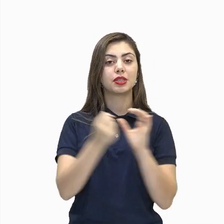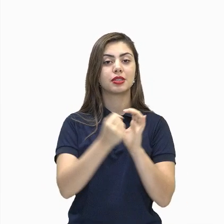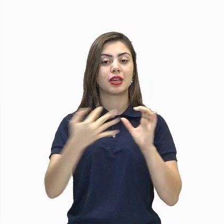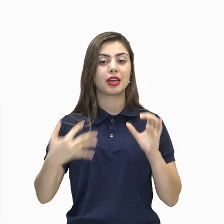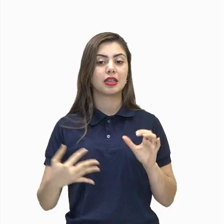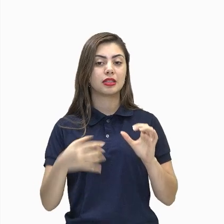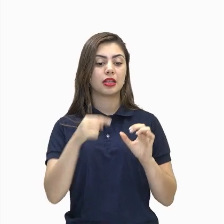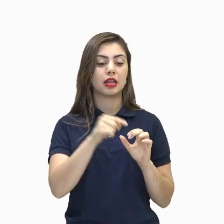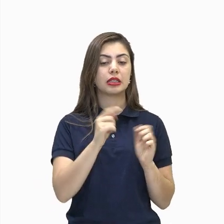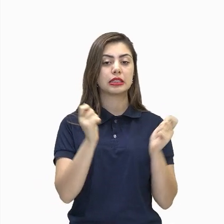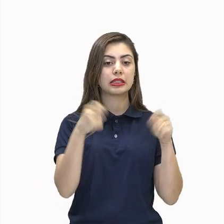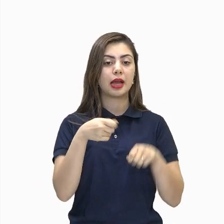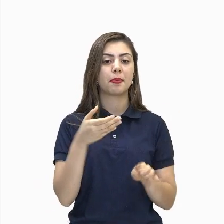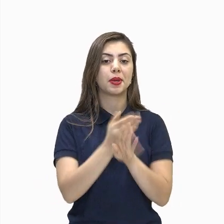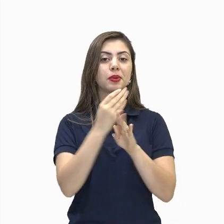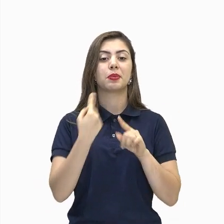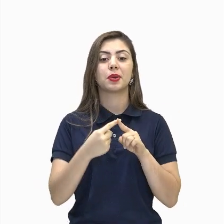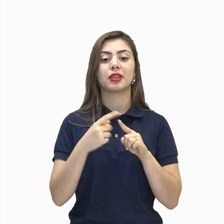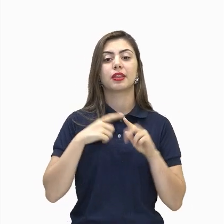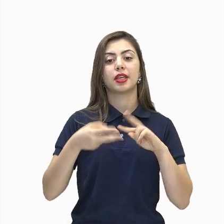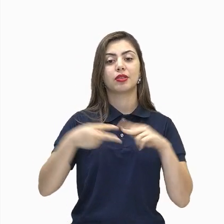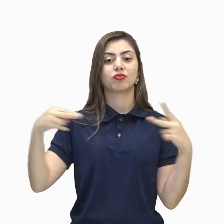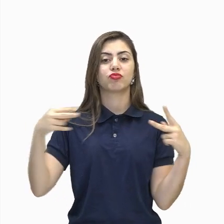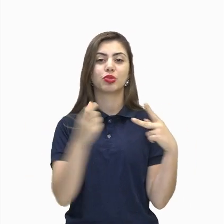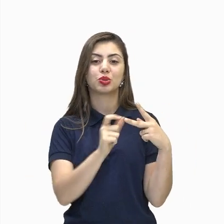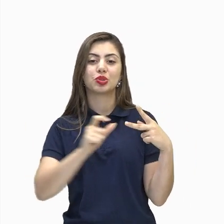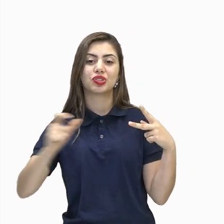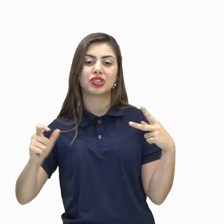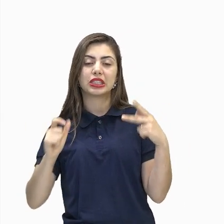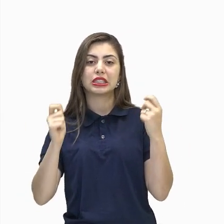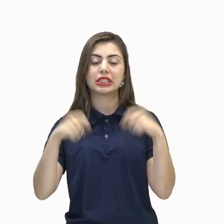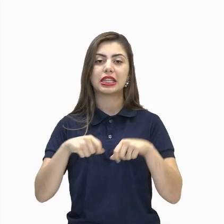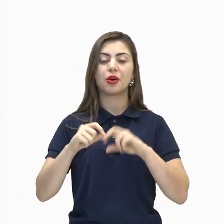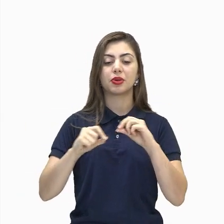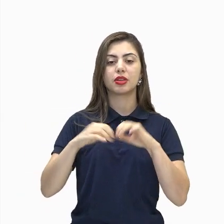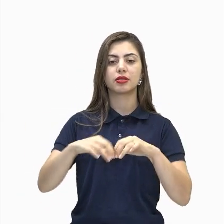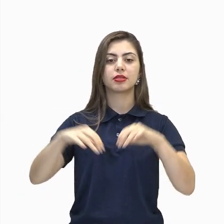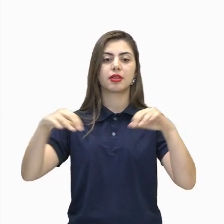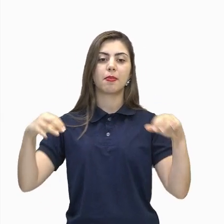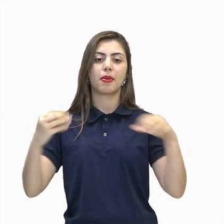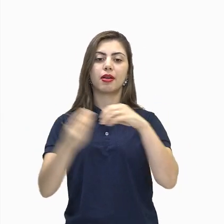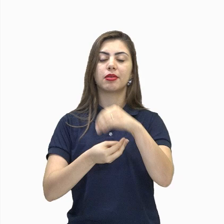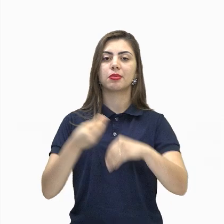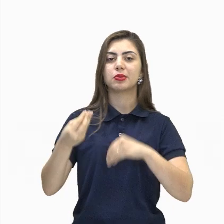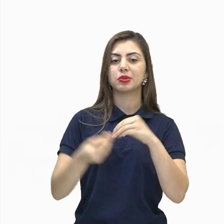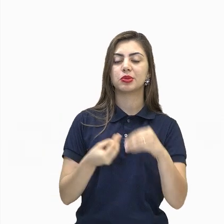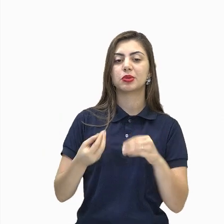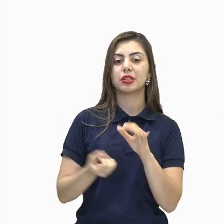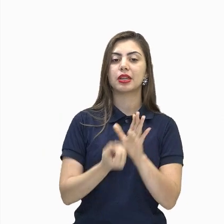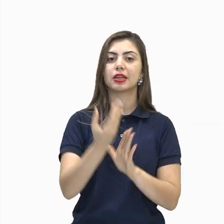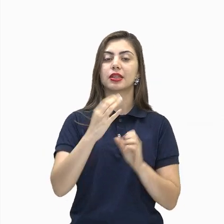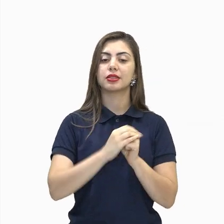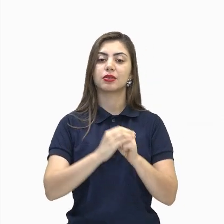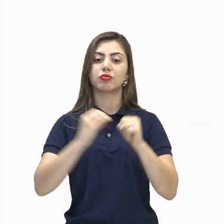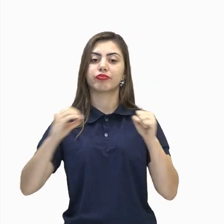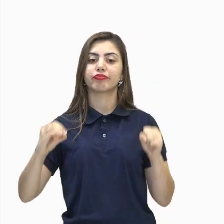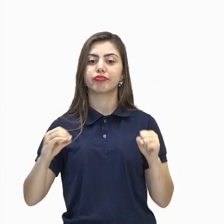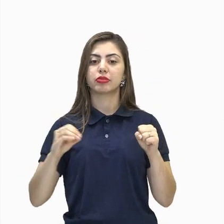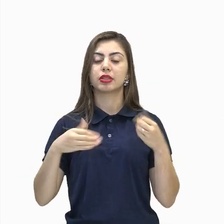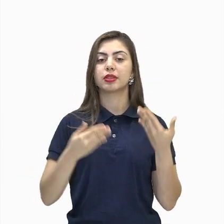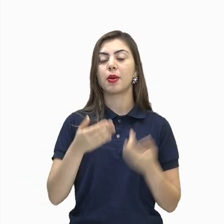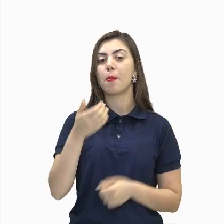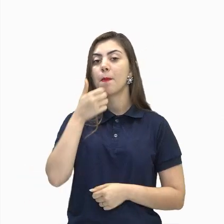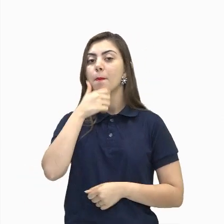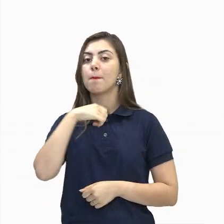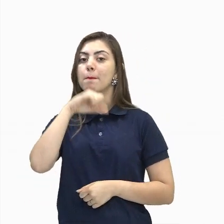são determinadas por genes que se segregam, separam-se durante a formação dos gametas, sendo que assim, pai e